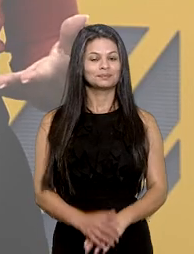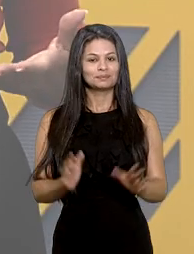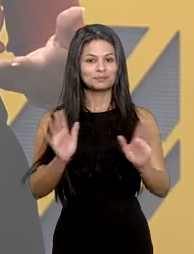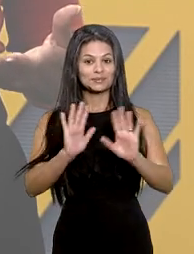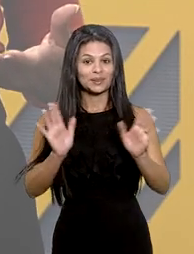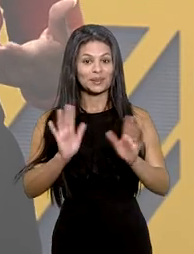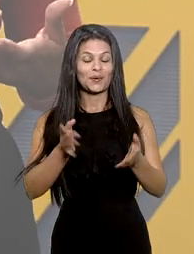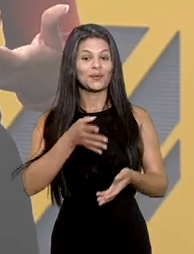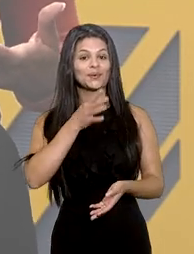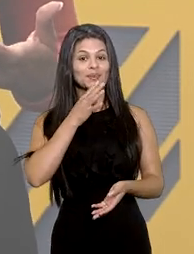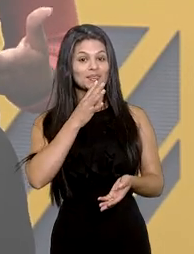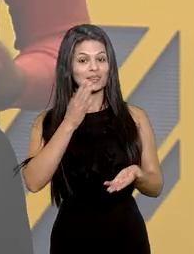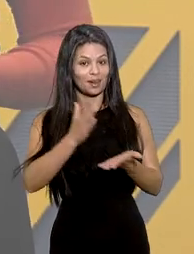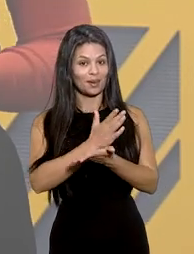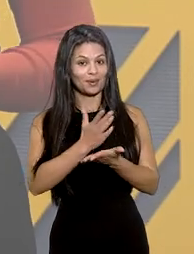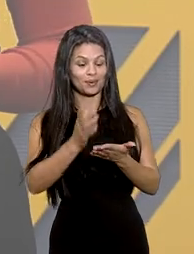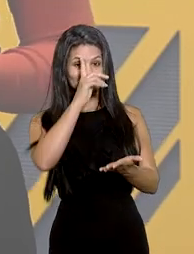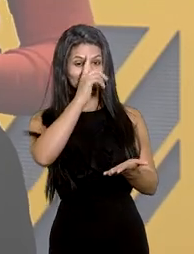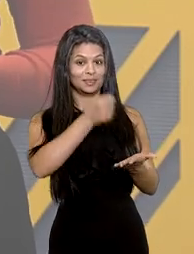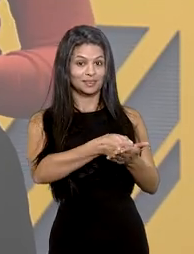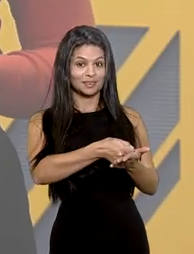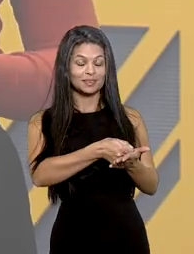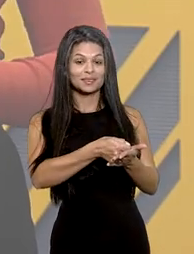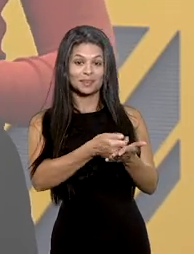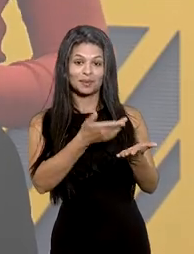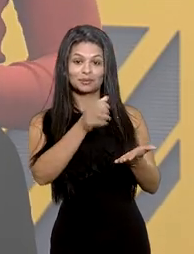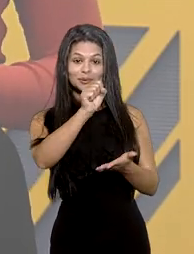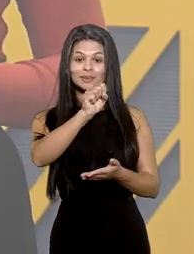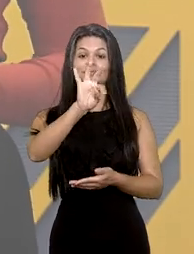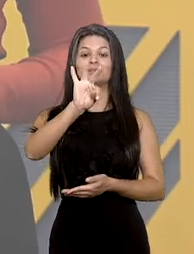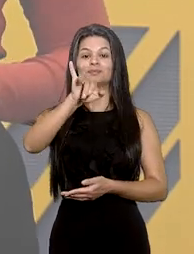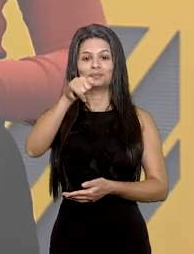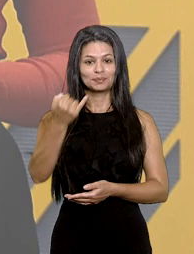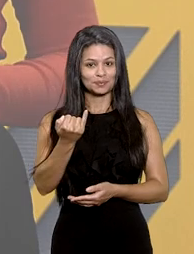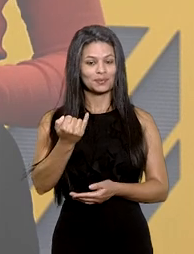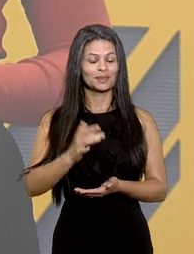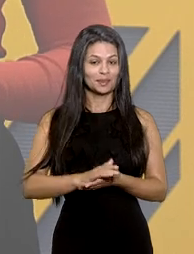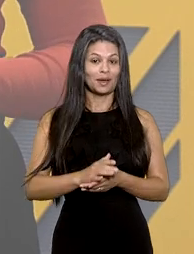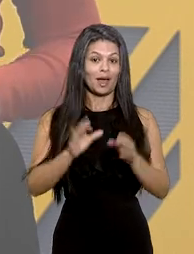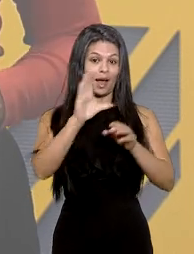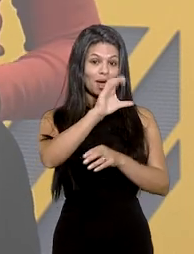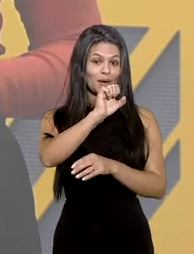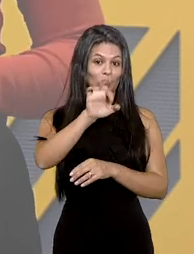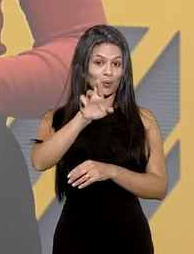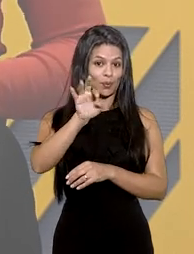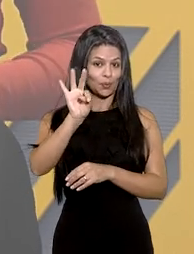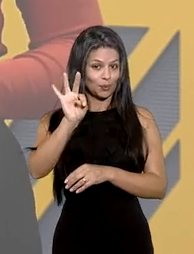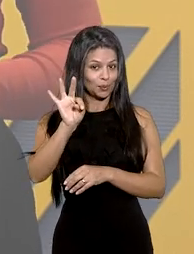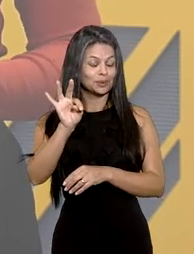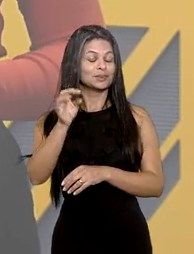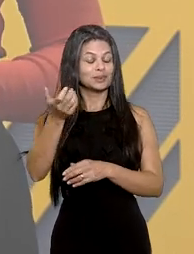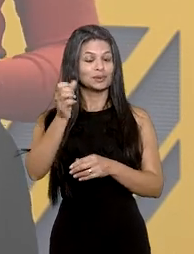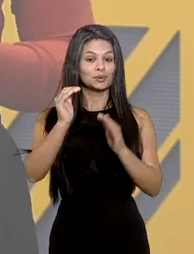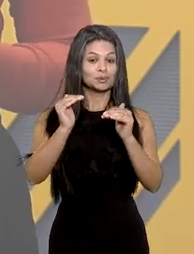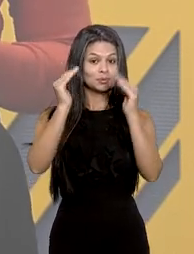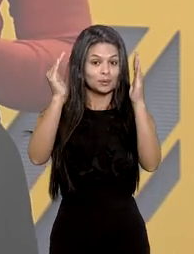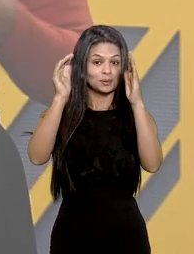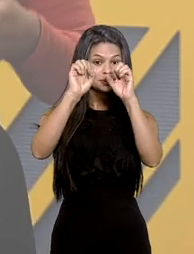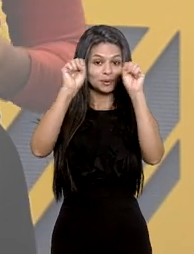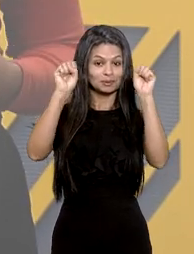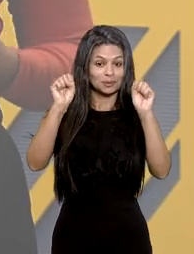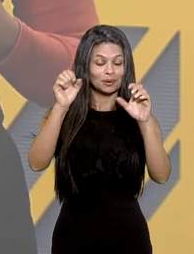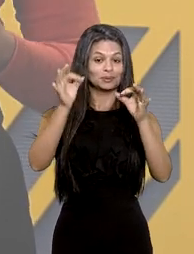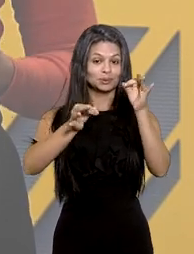Olá, conheça algumas das recentes decisões do STJ. A Corte Especial do Superior Tribunal de Justiça